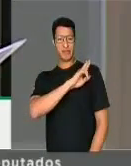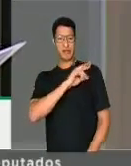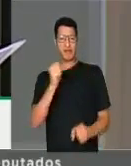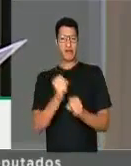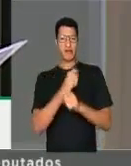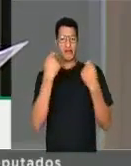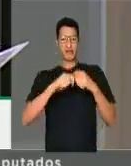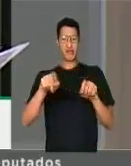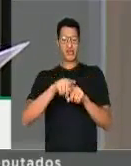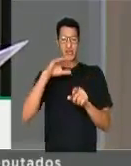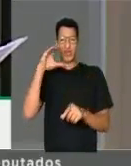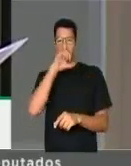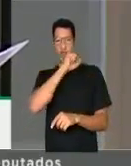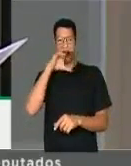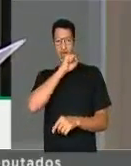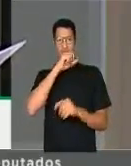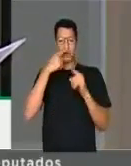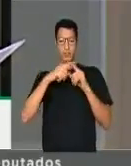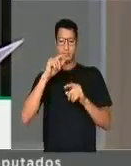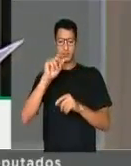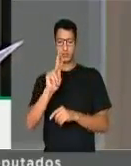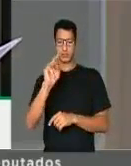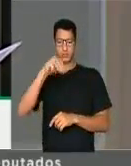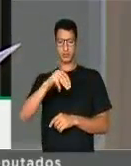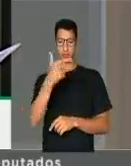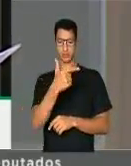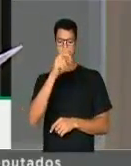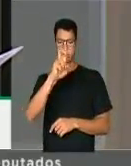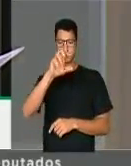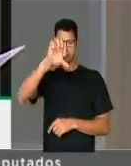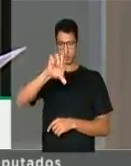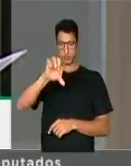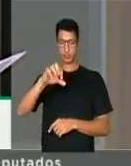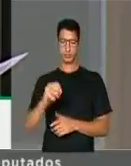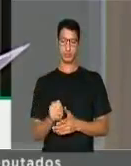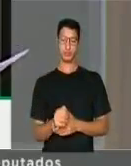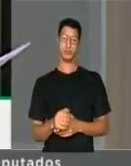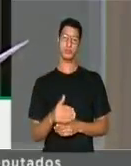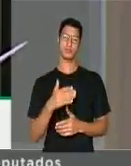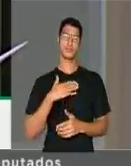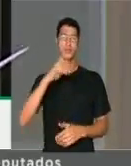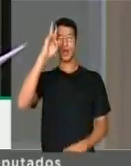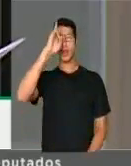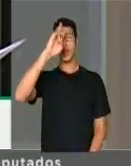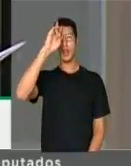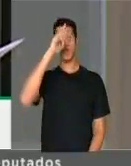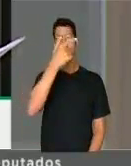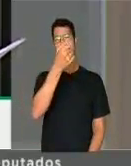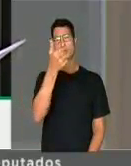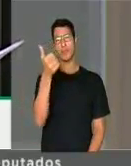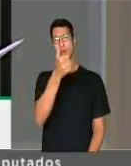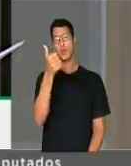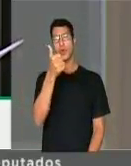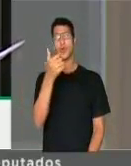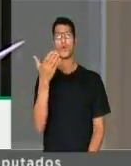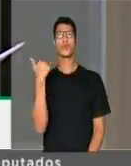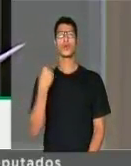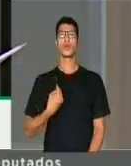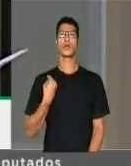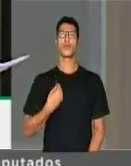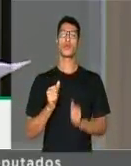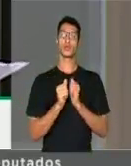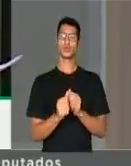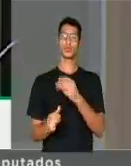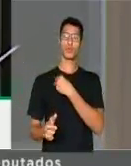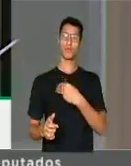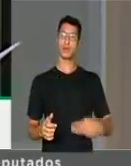obras necessárias e urgentes, no quilômetro na BR-259. Me recordo que em 2011, estive com o